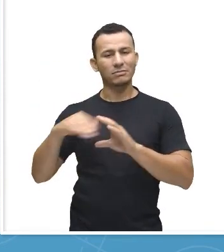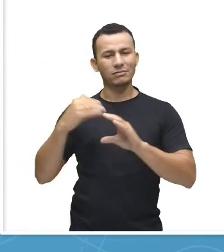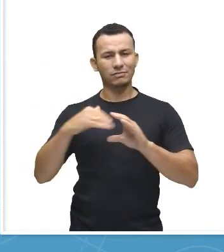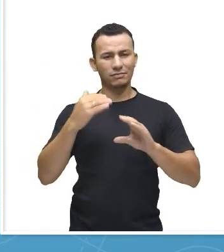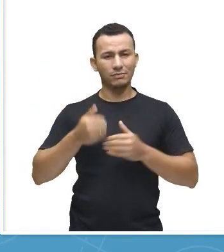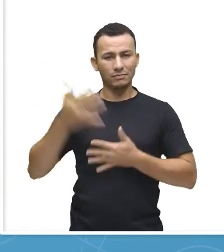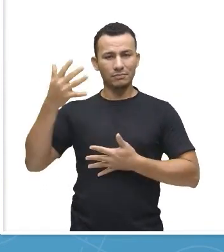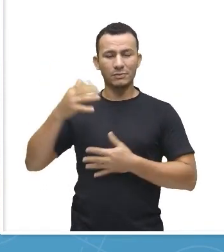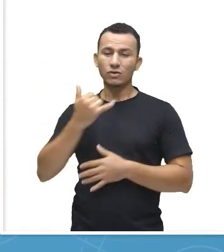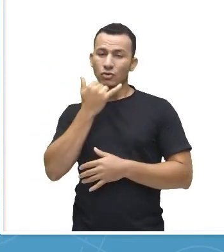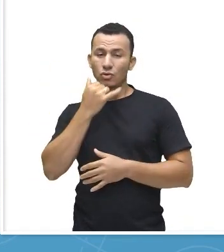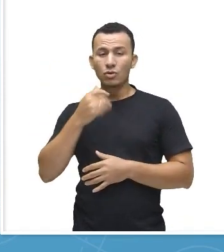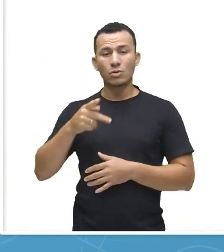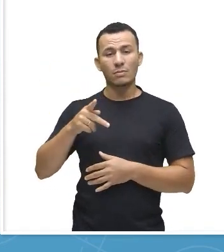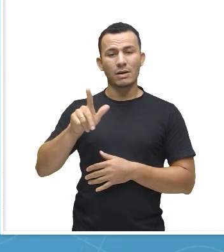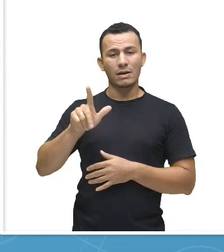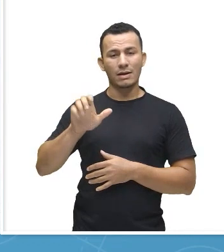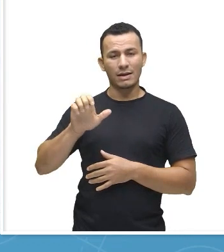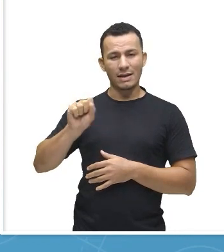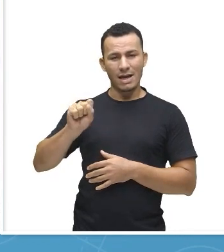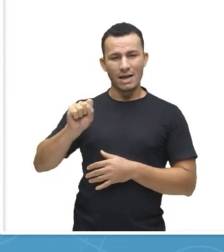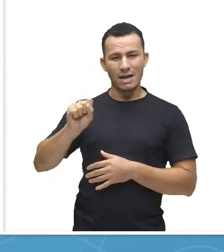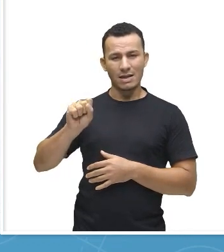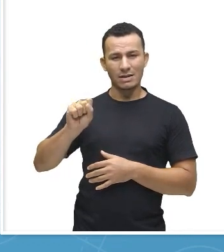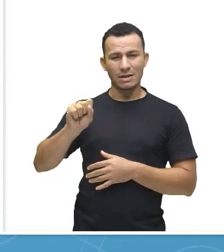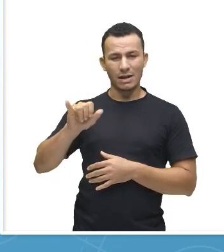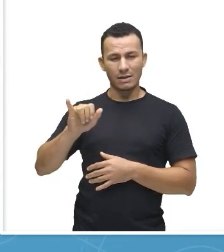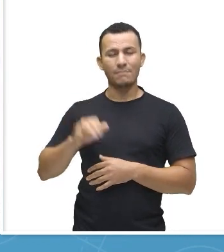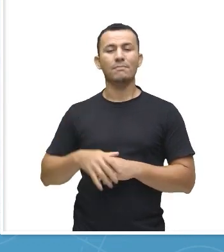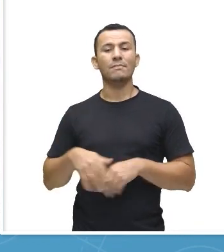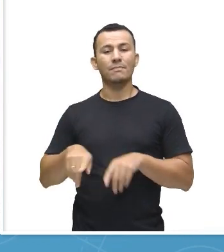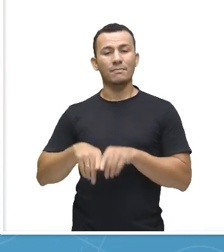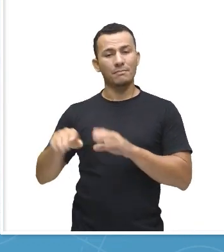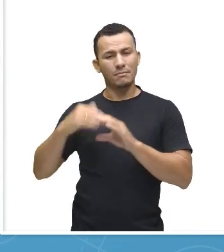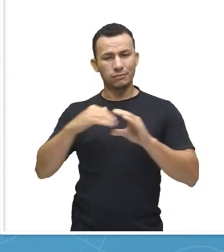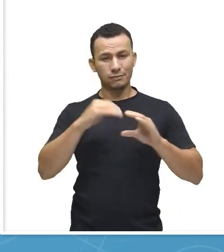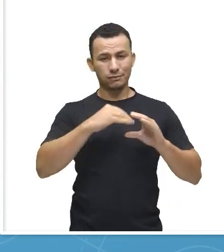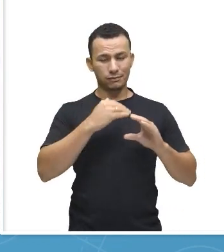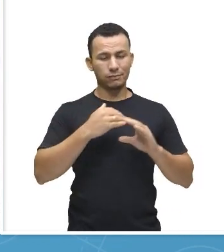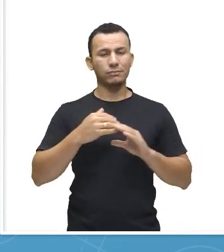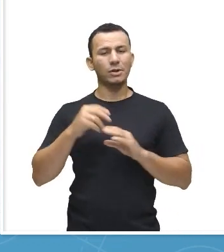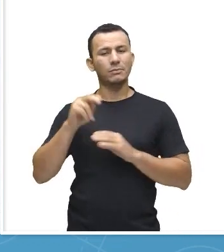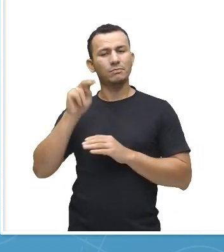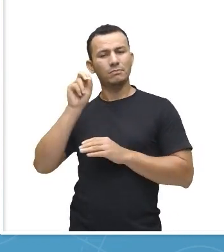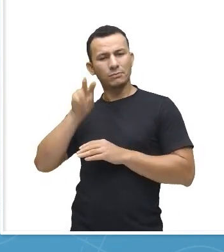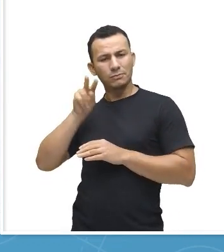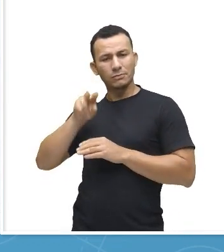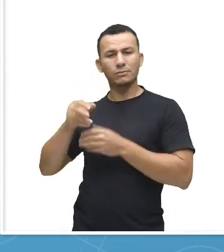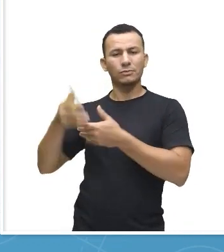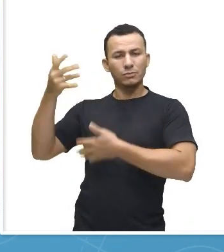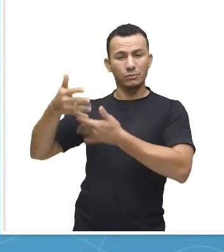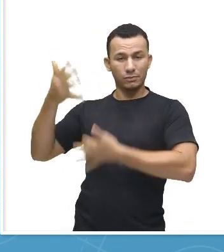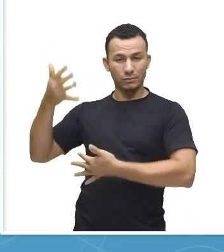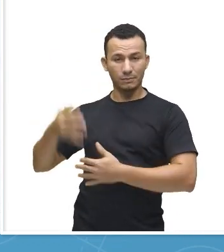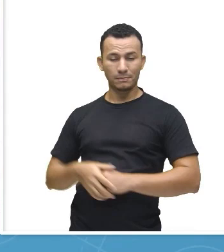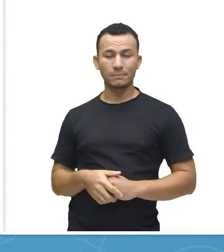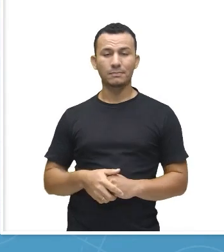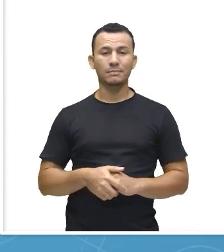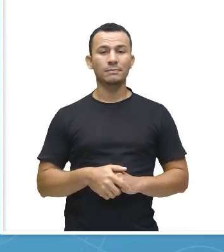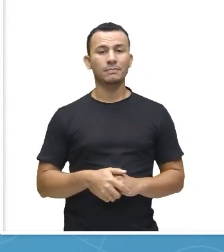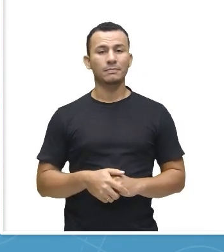Kelly, Kesley, desculpa. A Kesley também mandou aqui está participando aqui no chat conosco. Muito